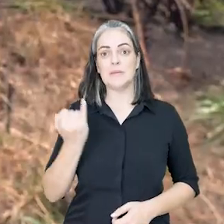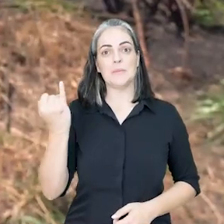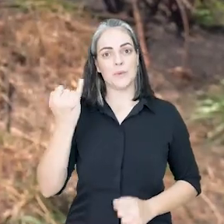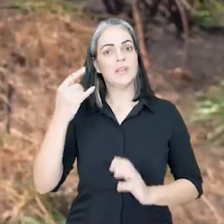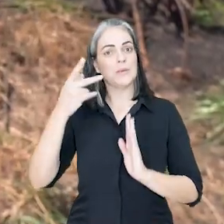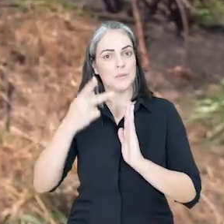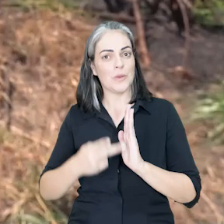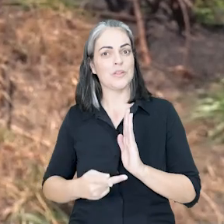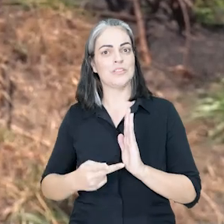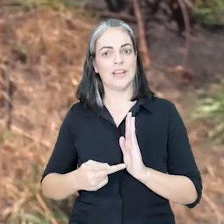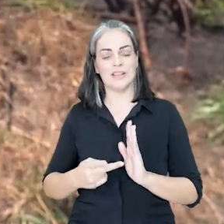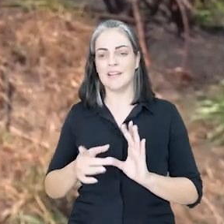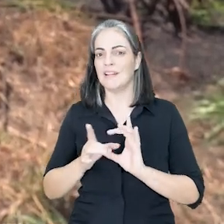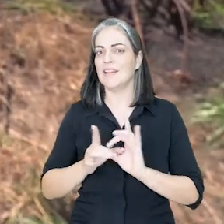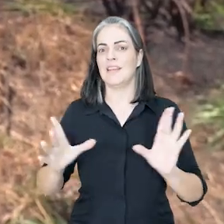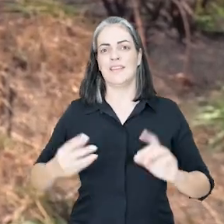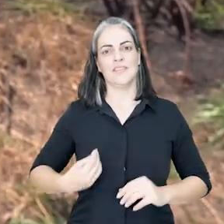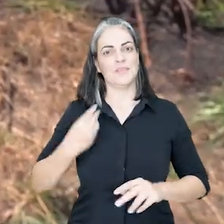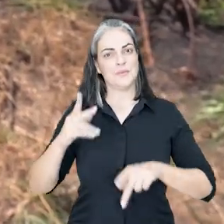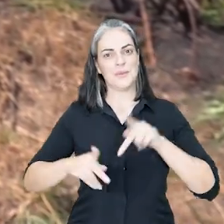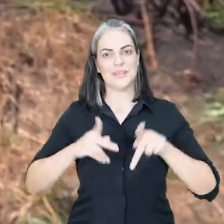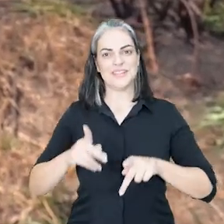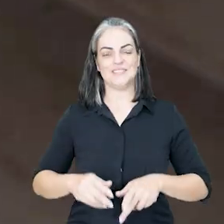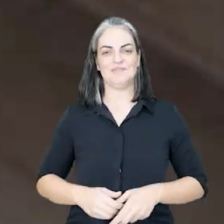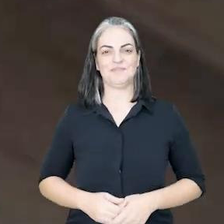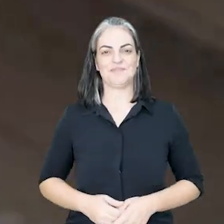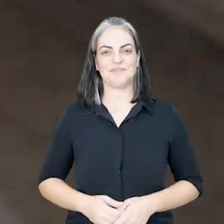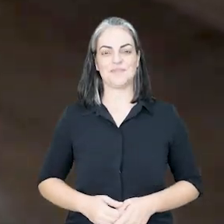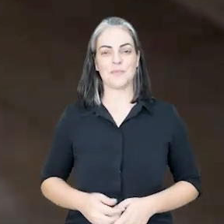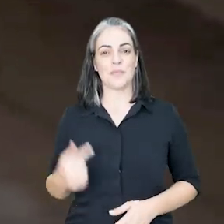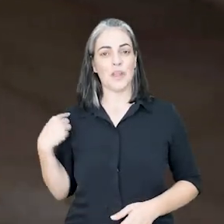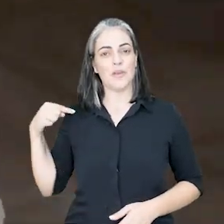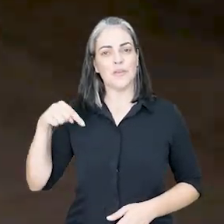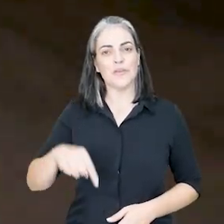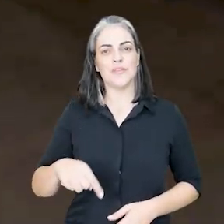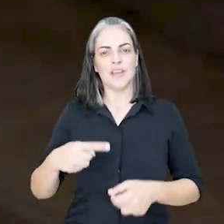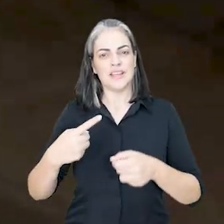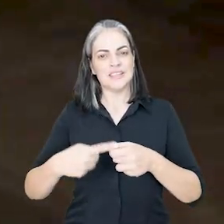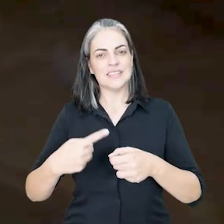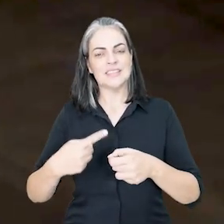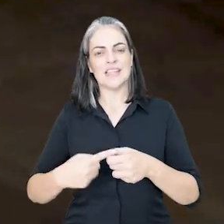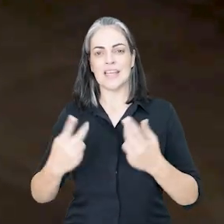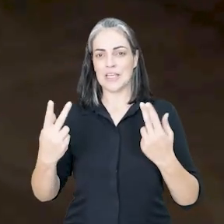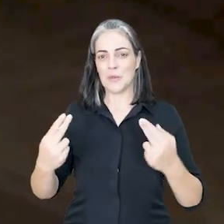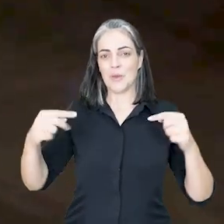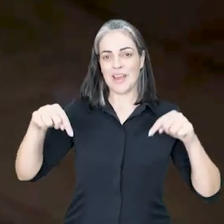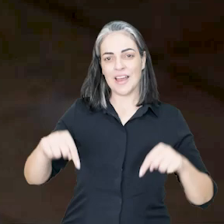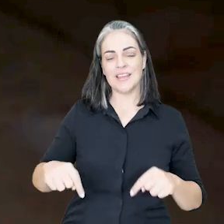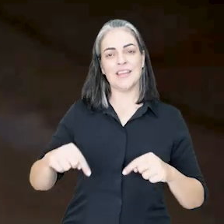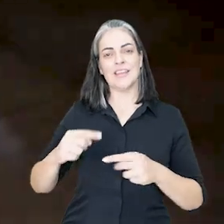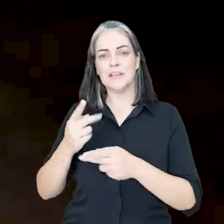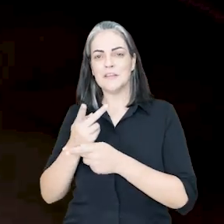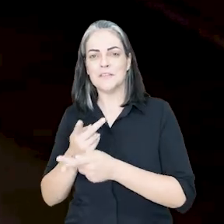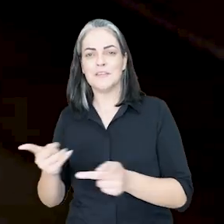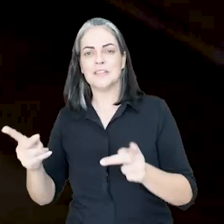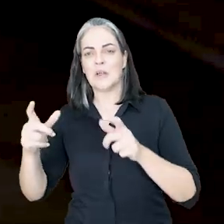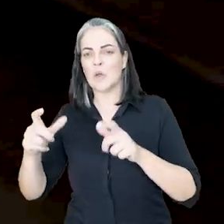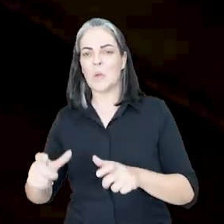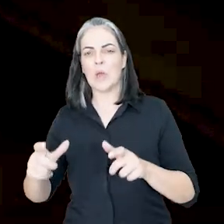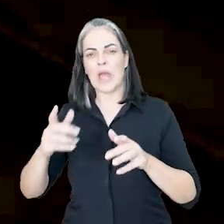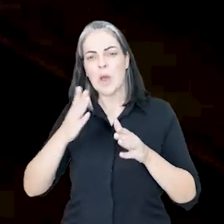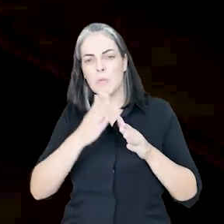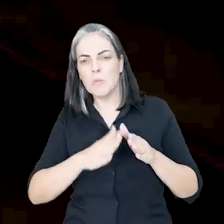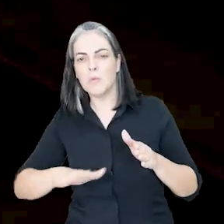Essa é a importância desse projeto, libertar essas pessoas. Então, quando eu venho a uma cidade como Lisboa e vou visitar